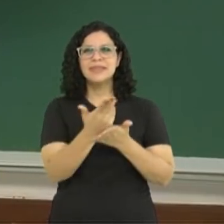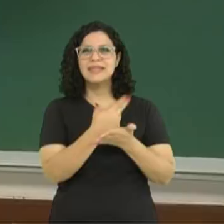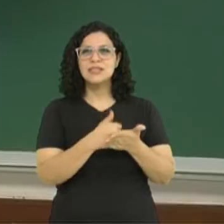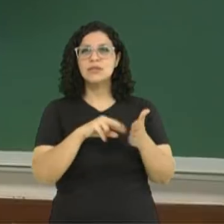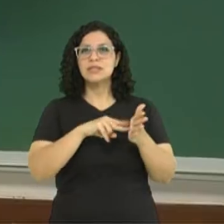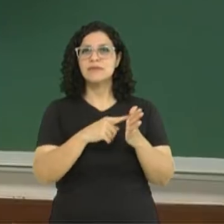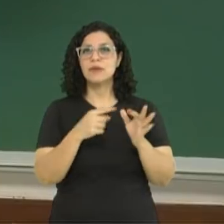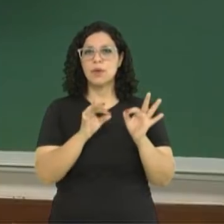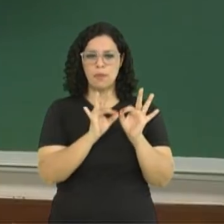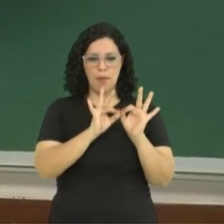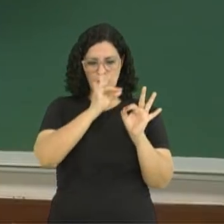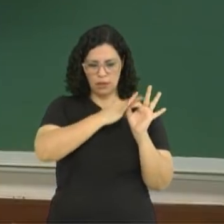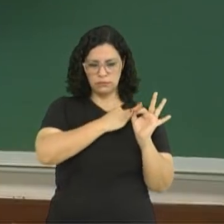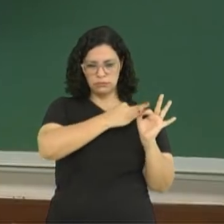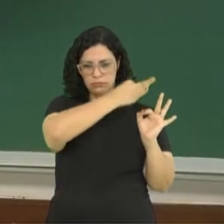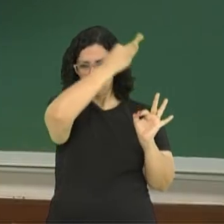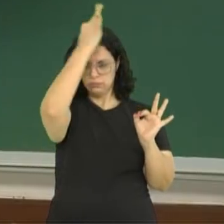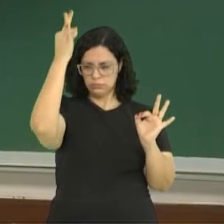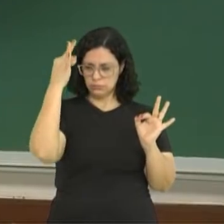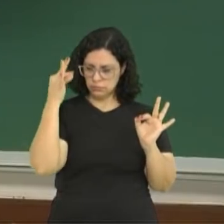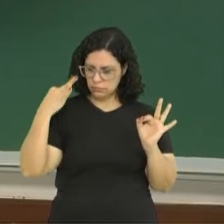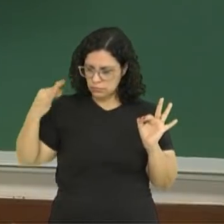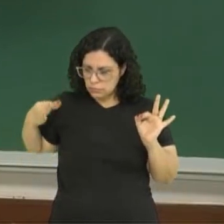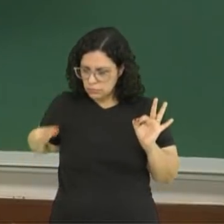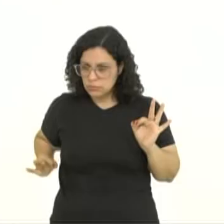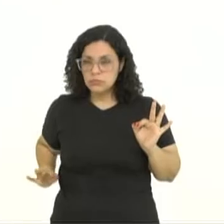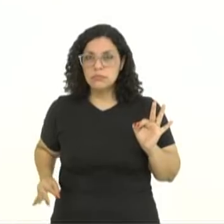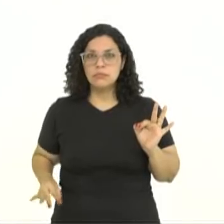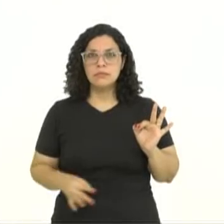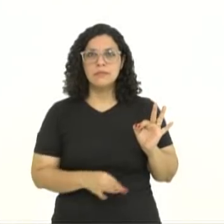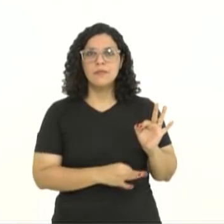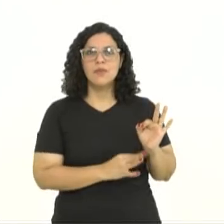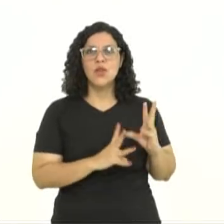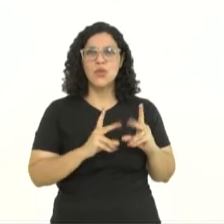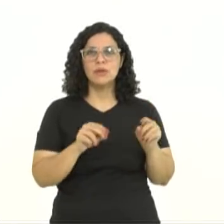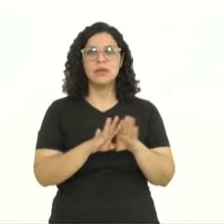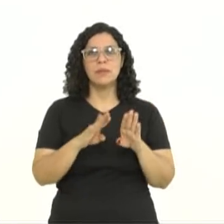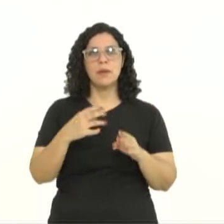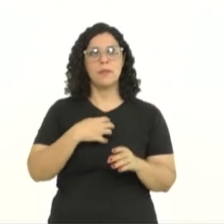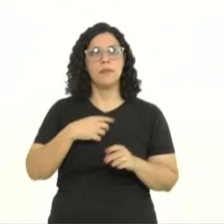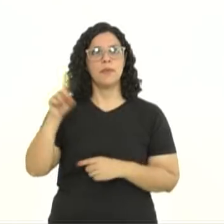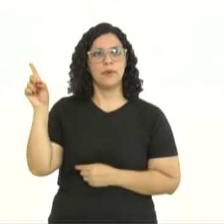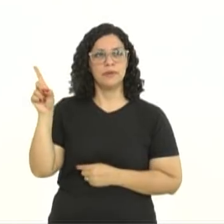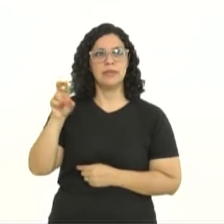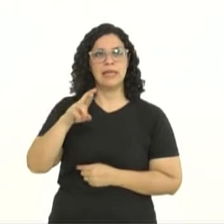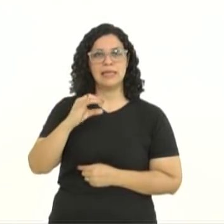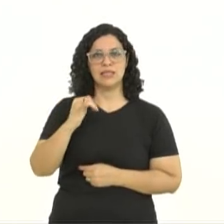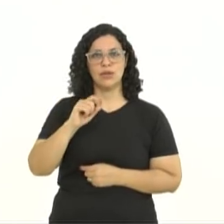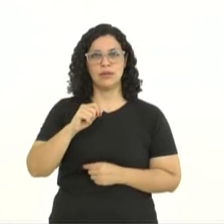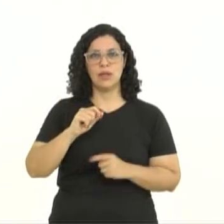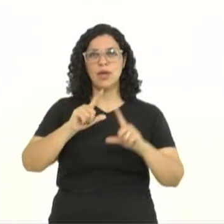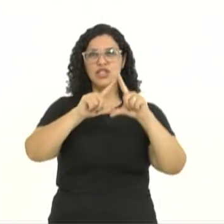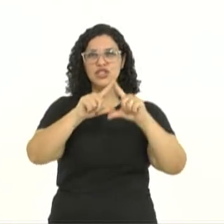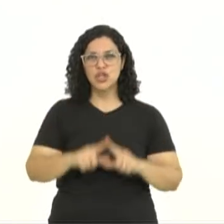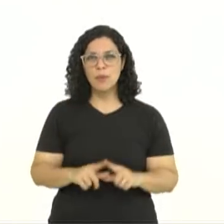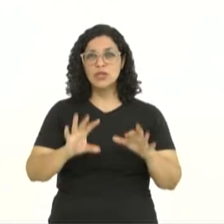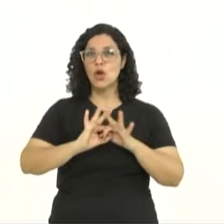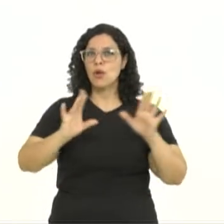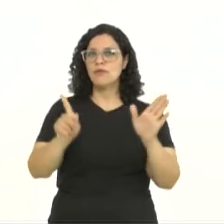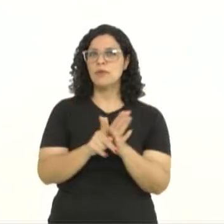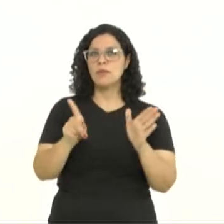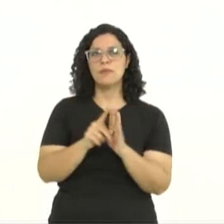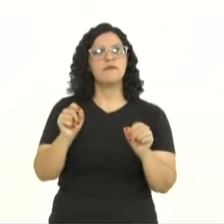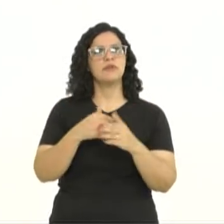ficou em volta de mim, ou seja, ele fez um conjunto. Então, o que acontece? As formas podem ser divididas em racionais, que são as geométricas, ou livres, são